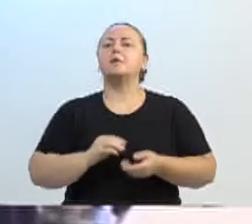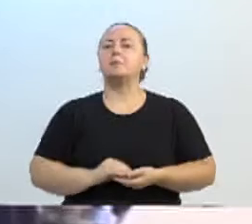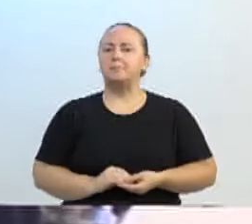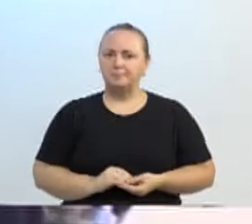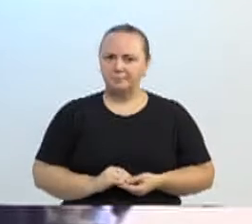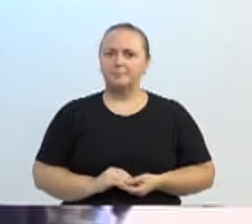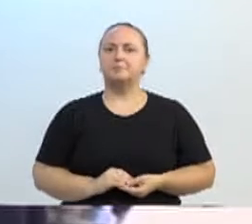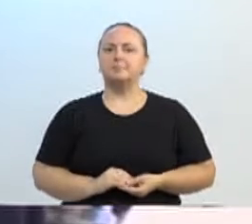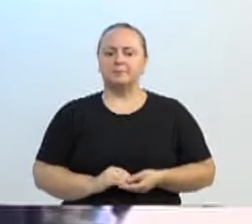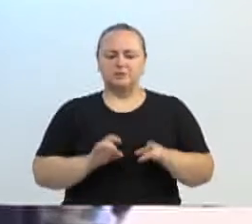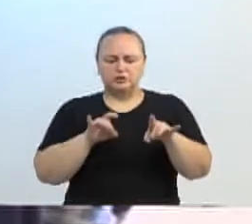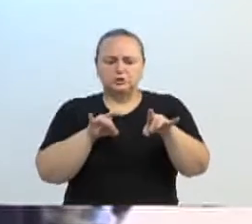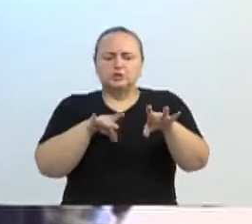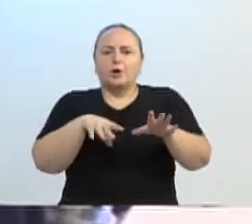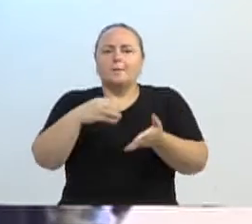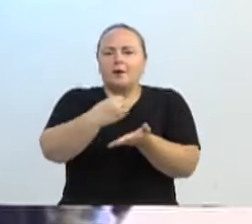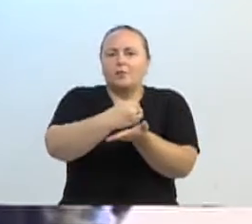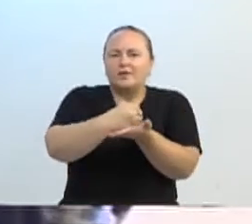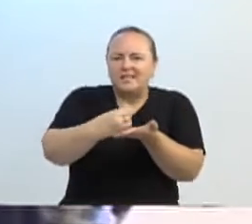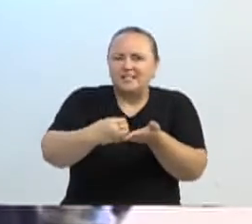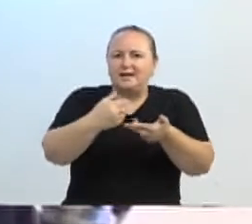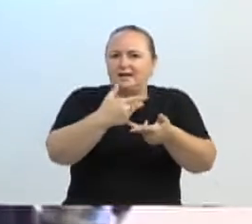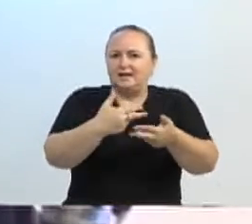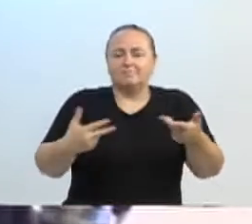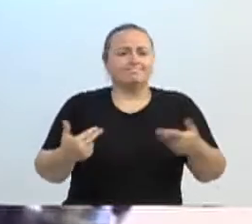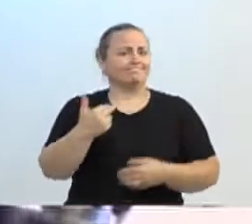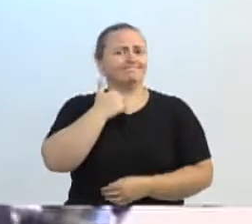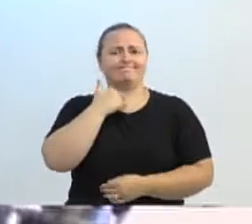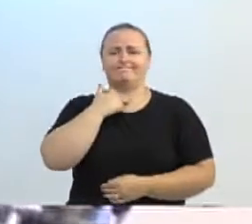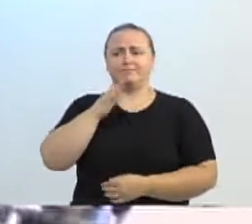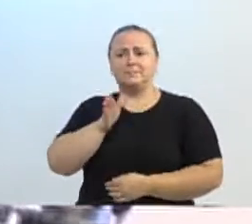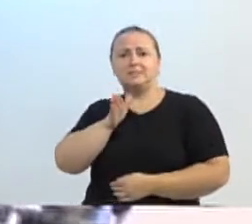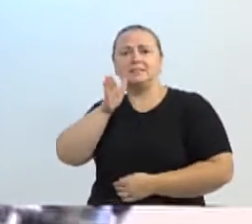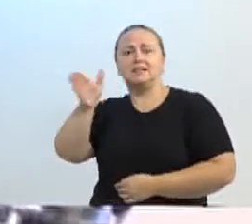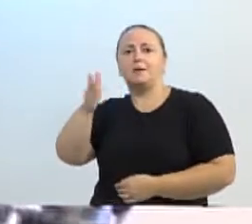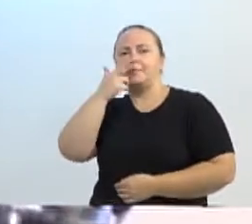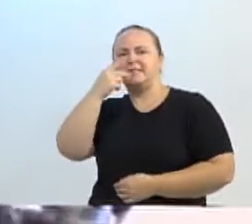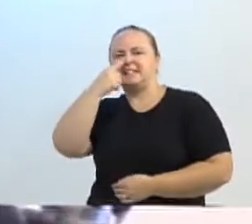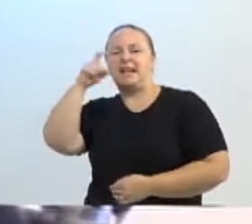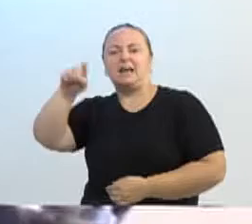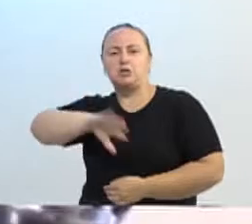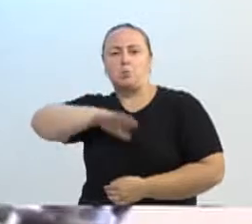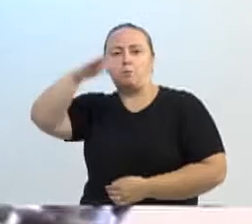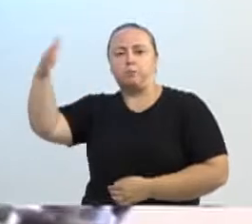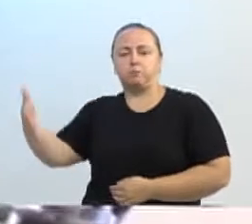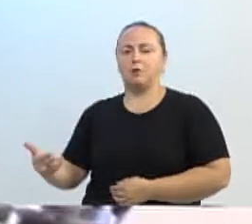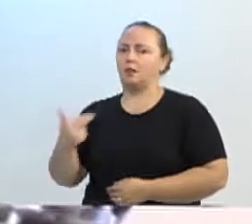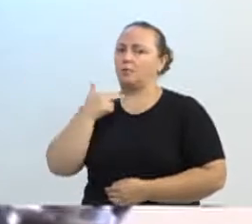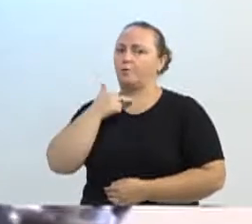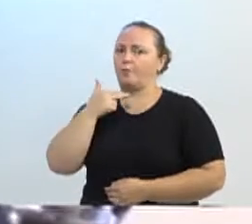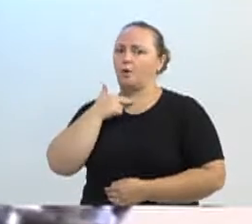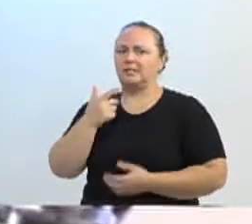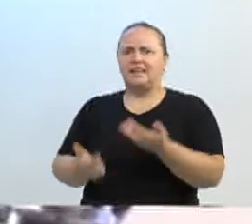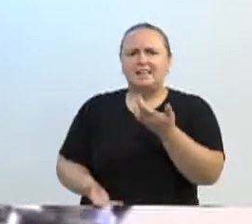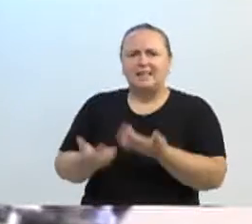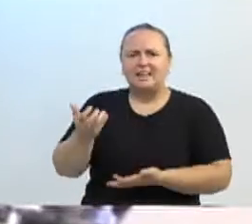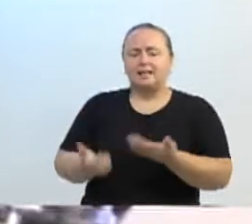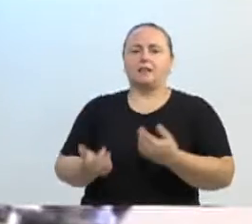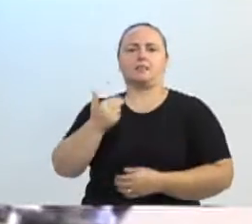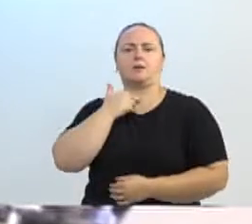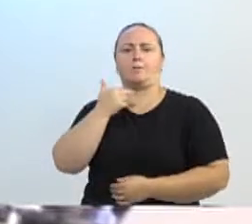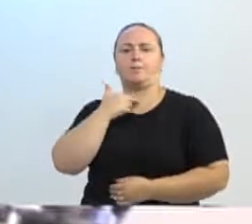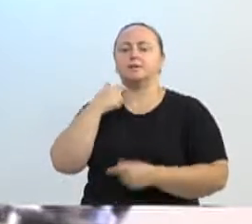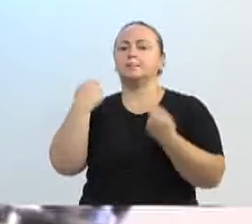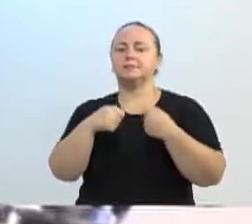que os resíduos orgânicos da cidade não podem mais para o aterro e nem serem incinerados. E elas devem ser recicladas e ir para rotas